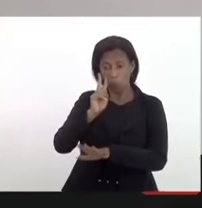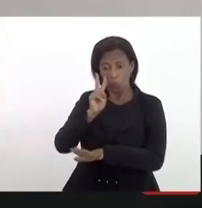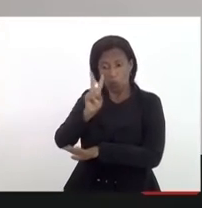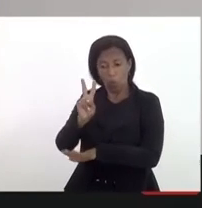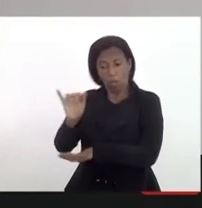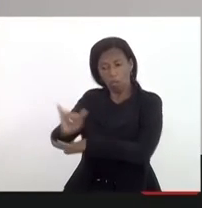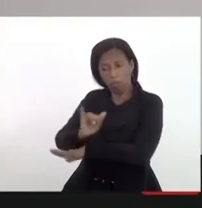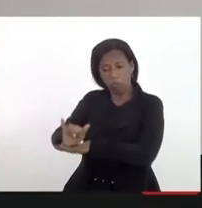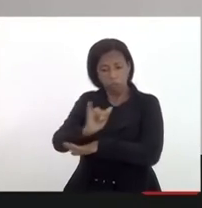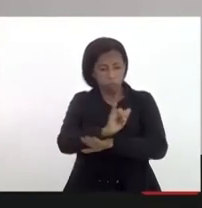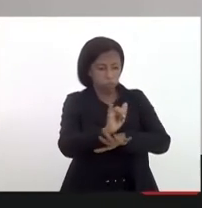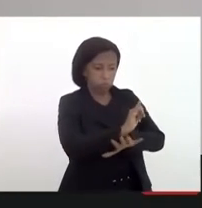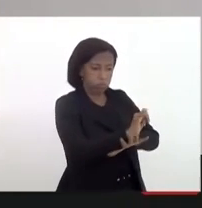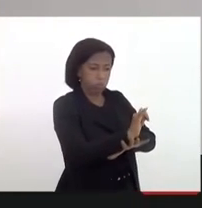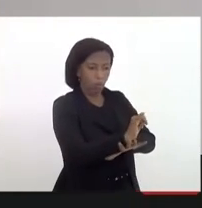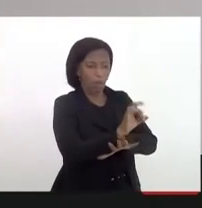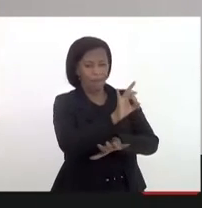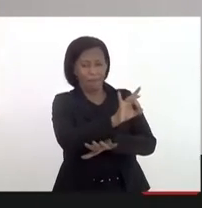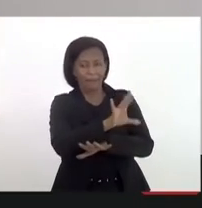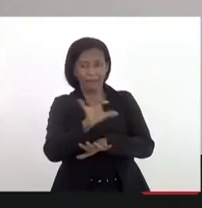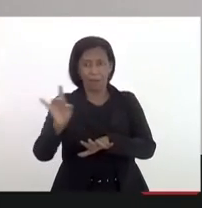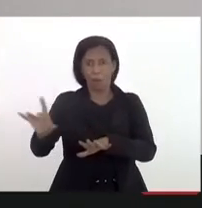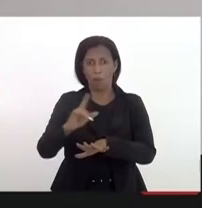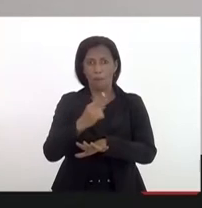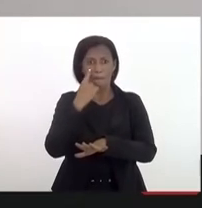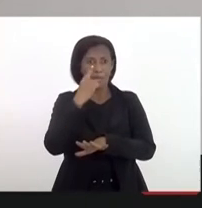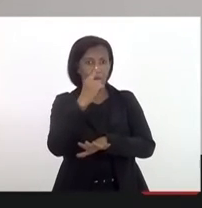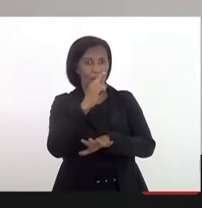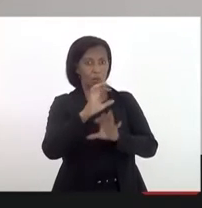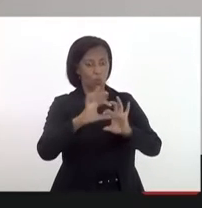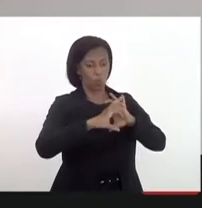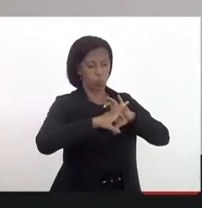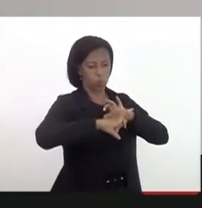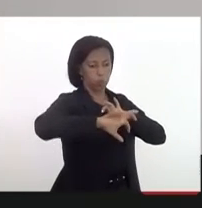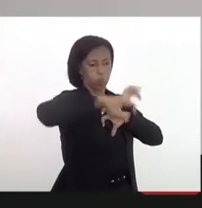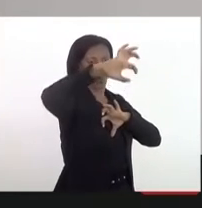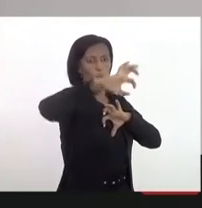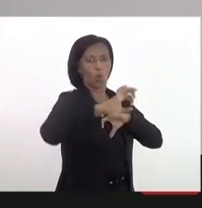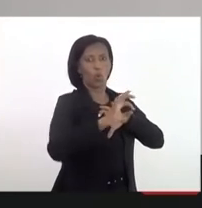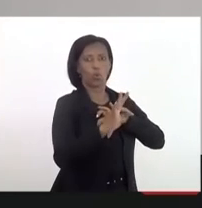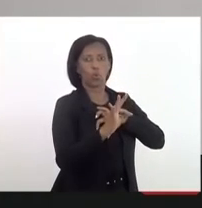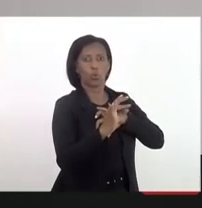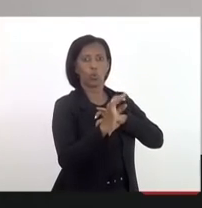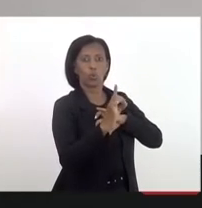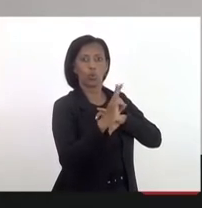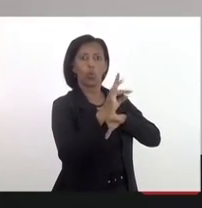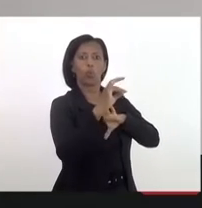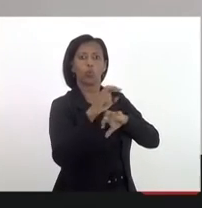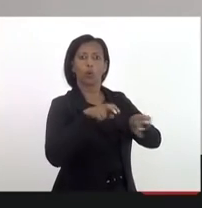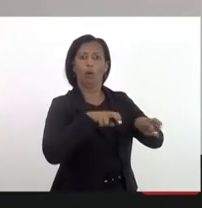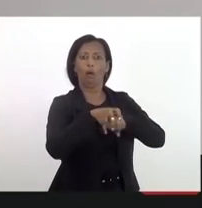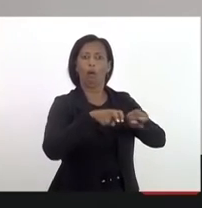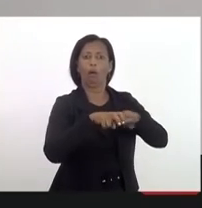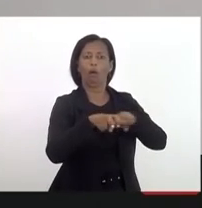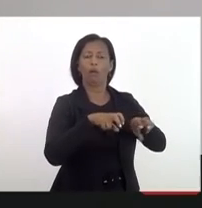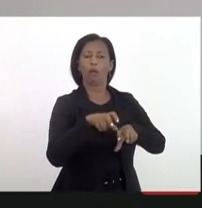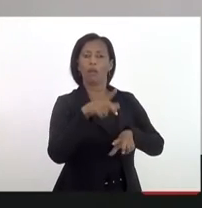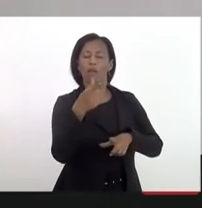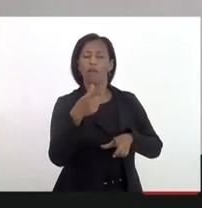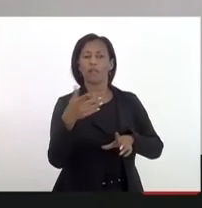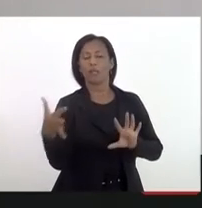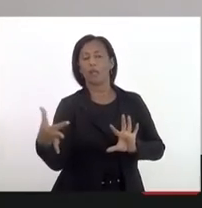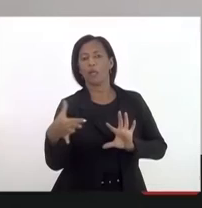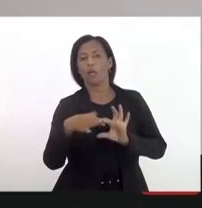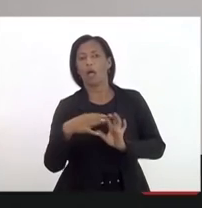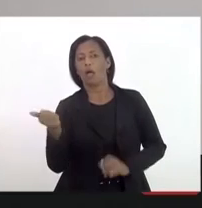a sua estratégia. Ele está pegando um duto que subiria a serra, que era um duto de transporte, efetivamente, que teria um custo de transporte